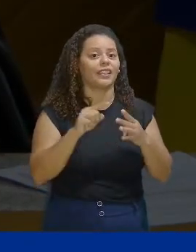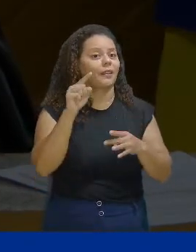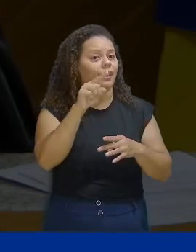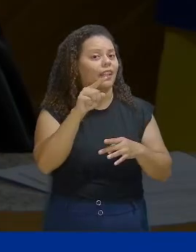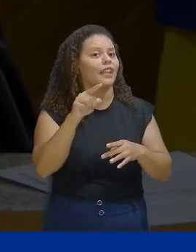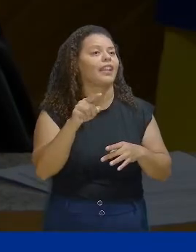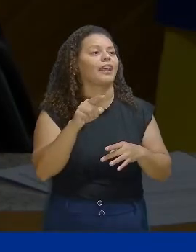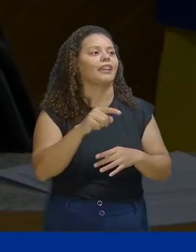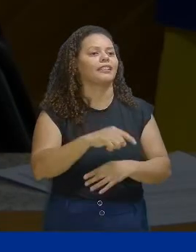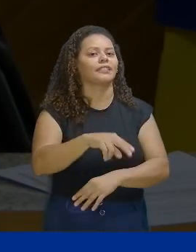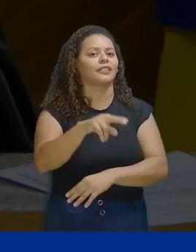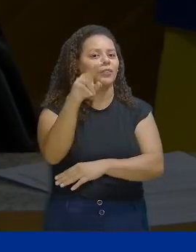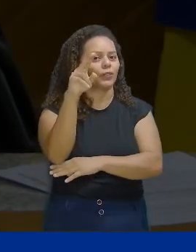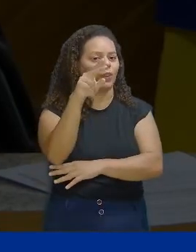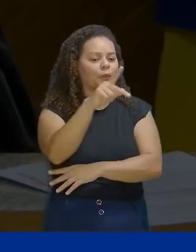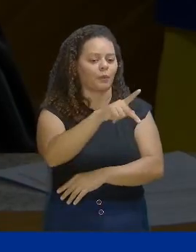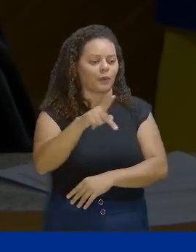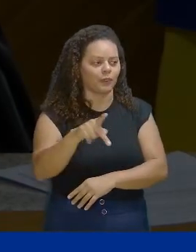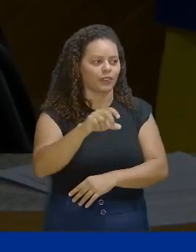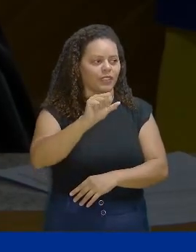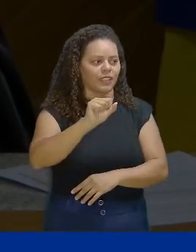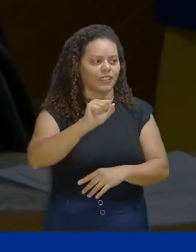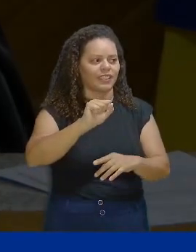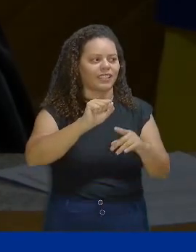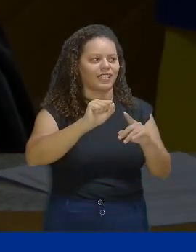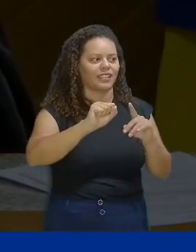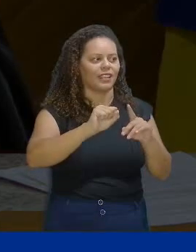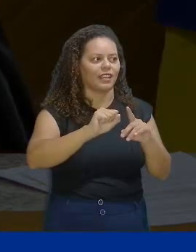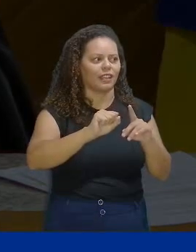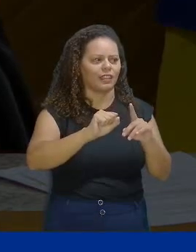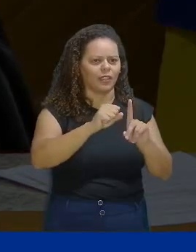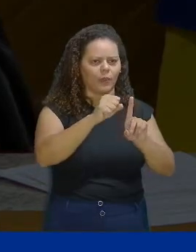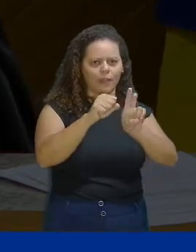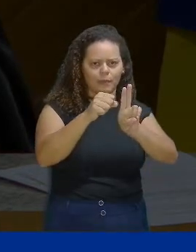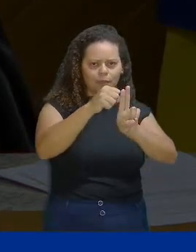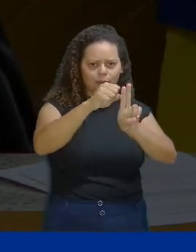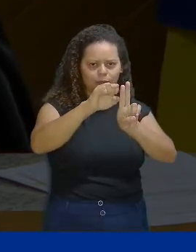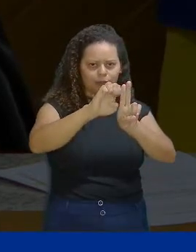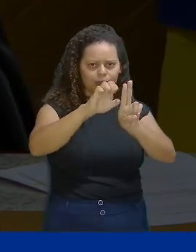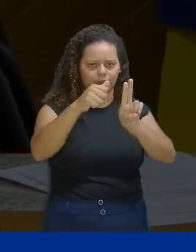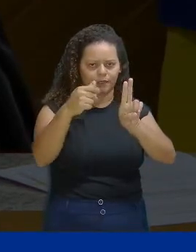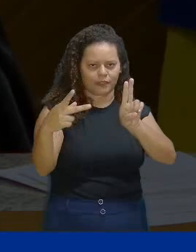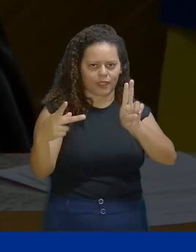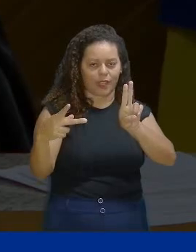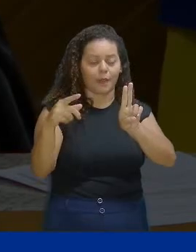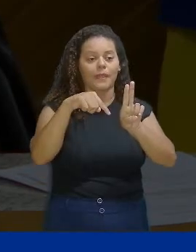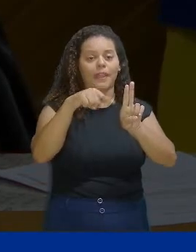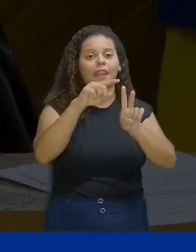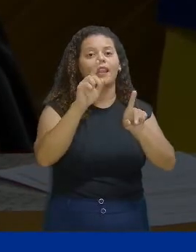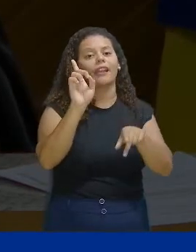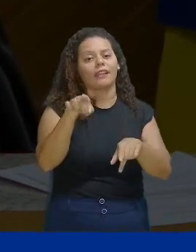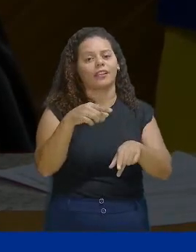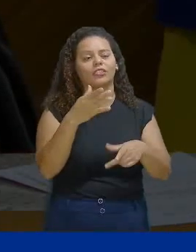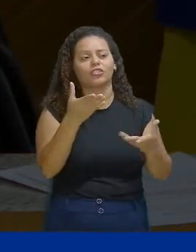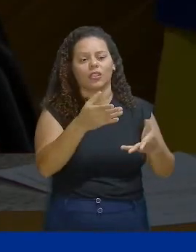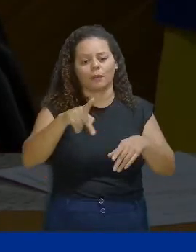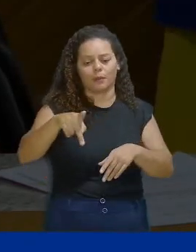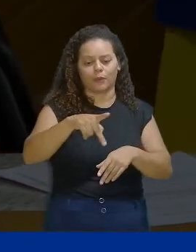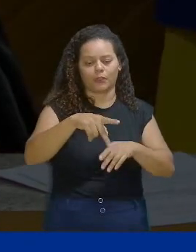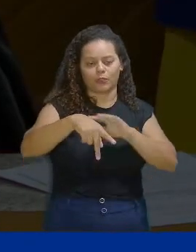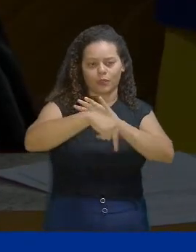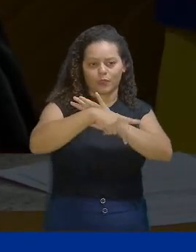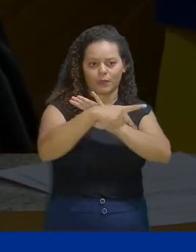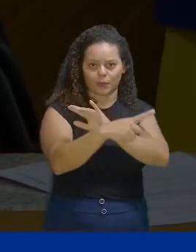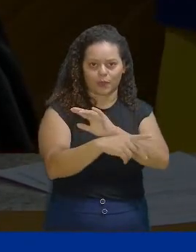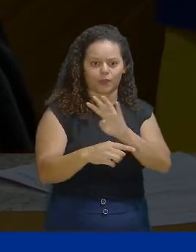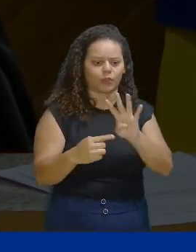Universidade Federal do Estado do Amapá, Simone de Almeida Delfim Leal. Todos eles são